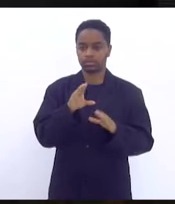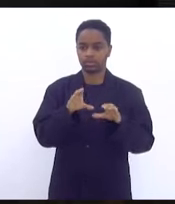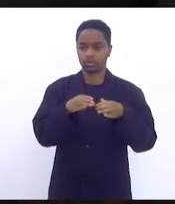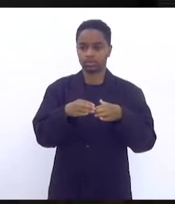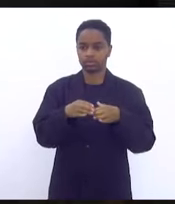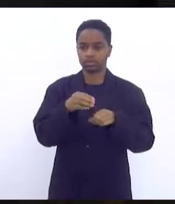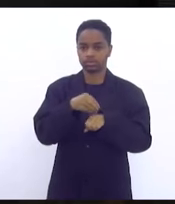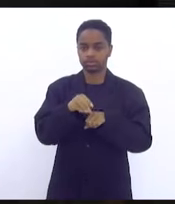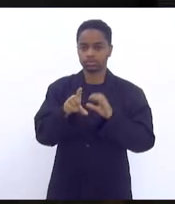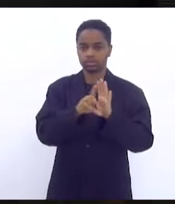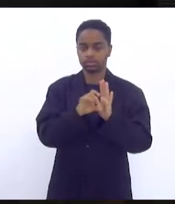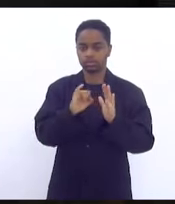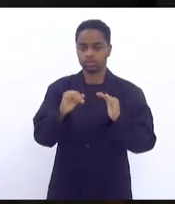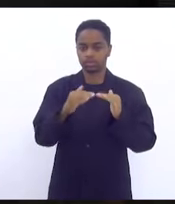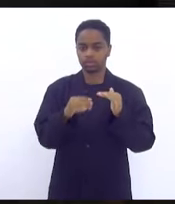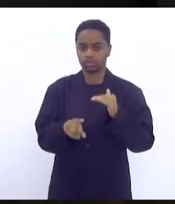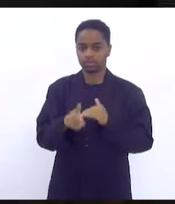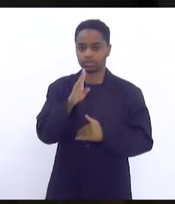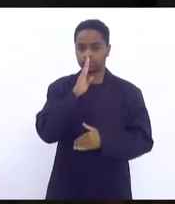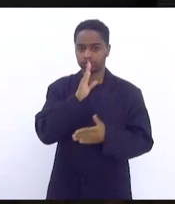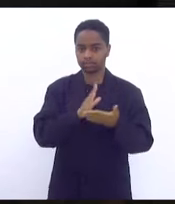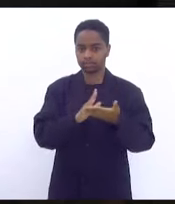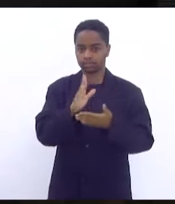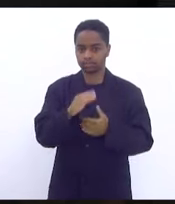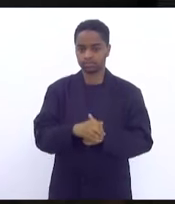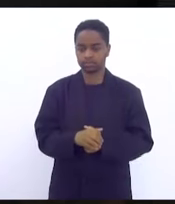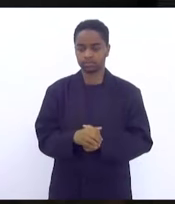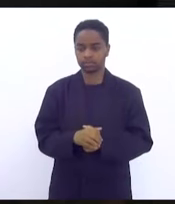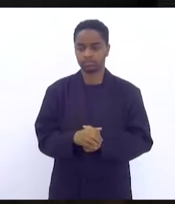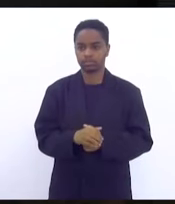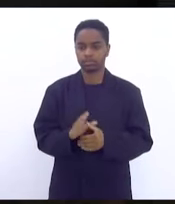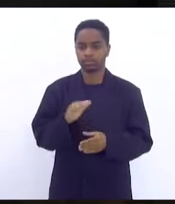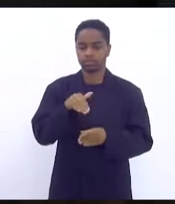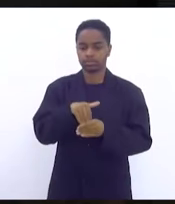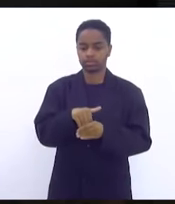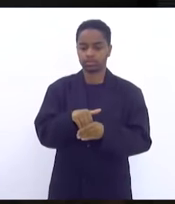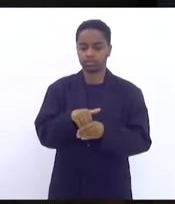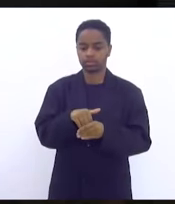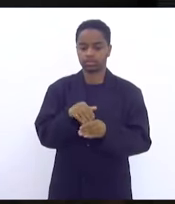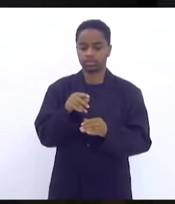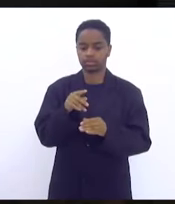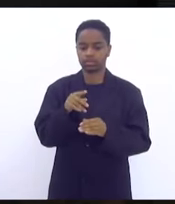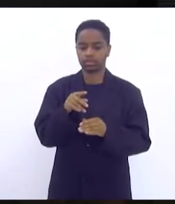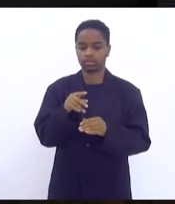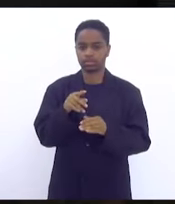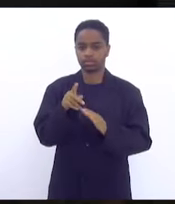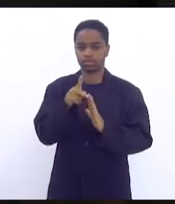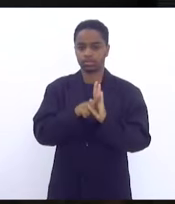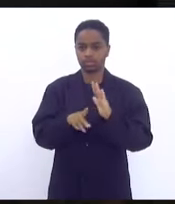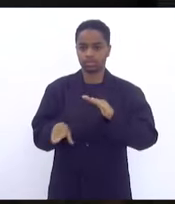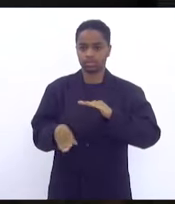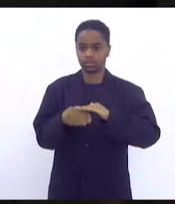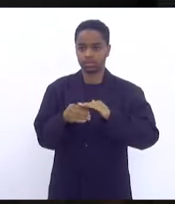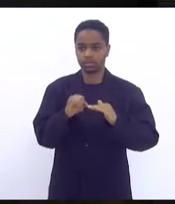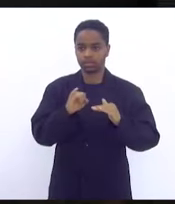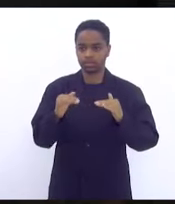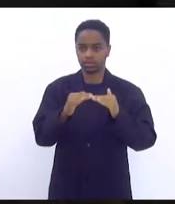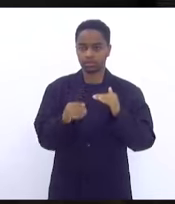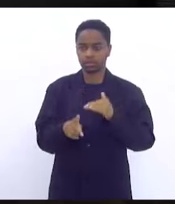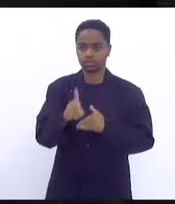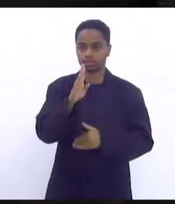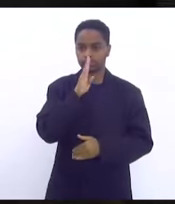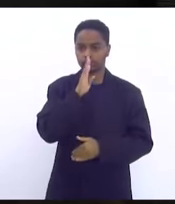Os senhores que aprovam, permaneçam como estão. Aprovado. Em votação, o projeto assim emendado. Os senhores que aprovam, permaneçam como